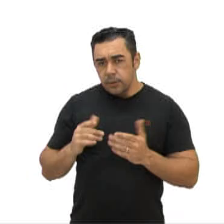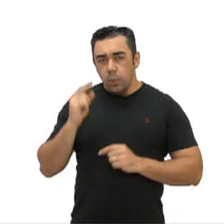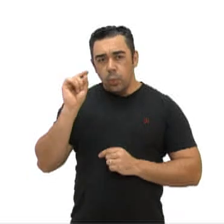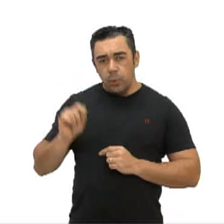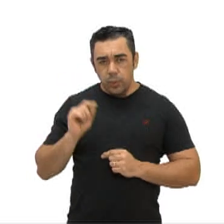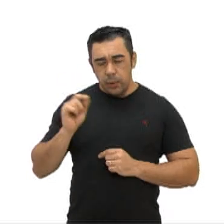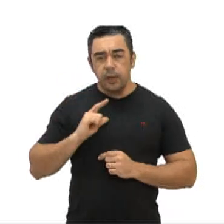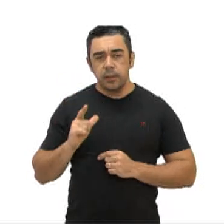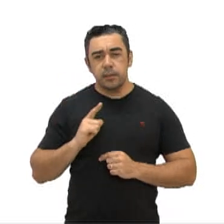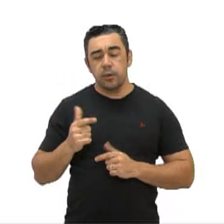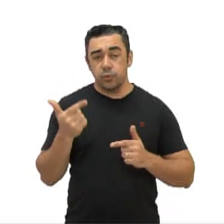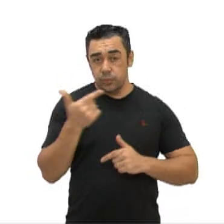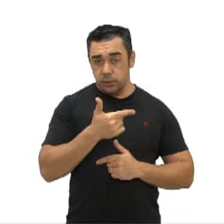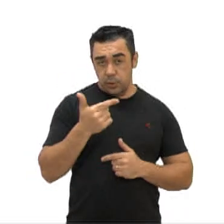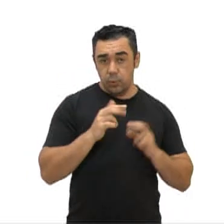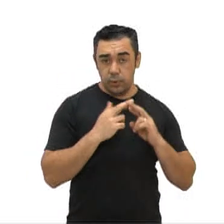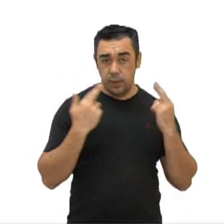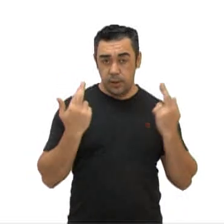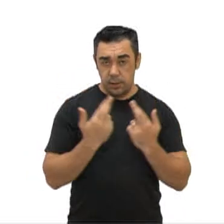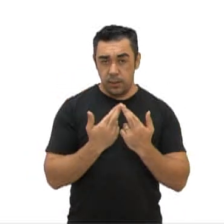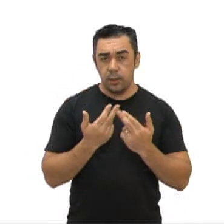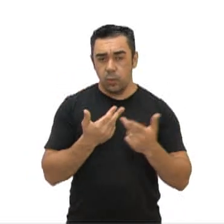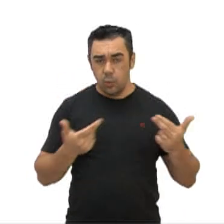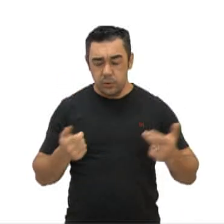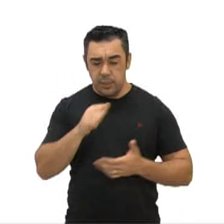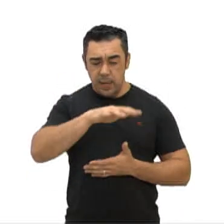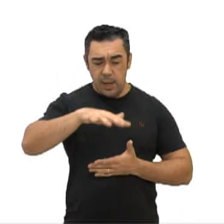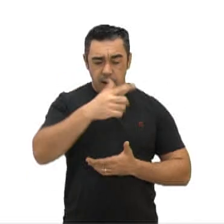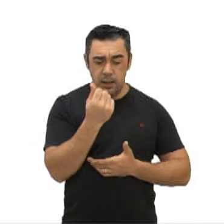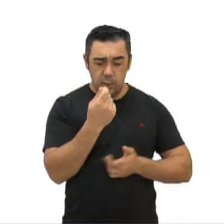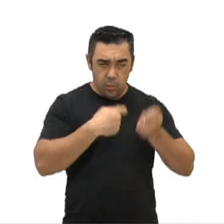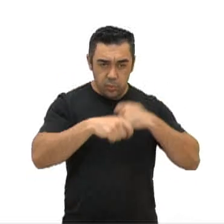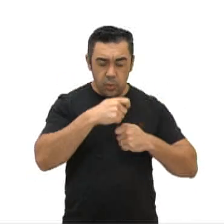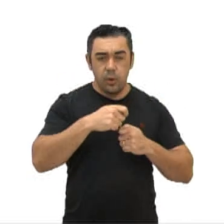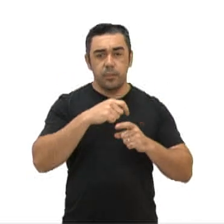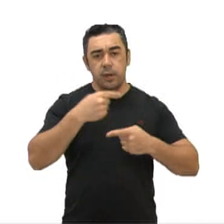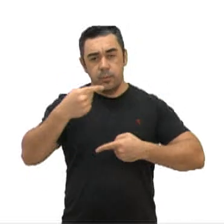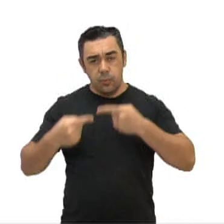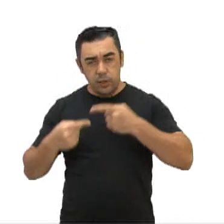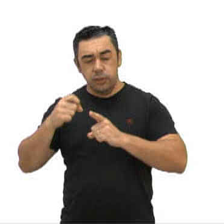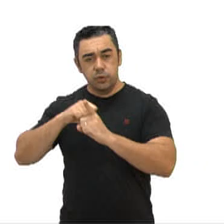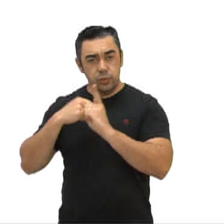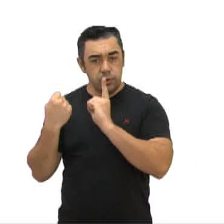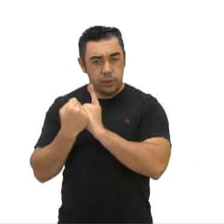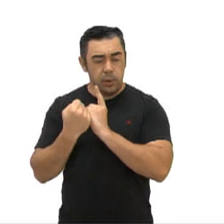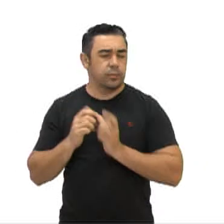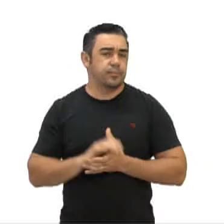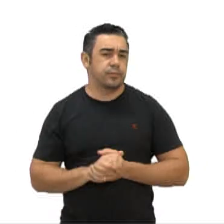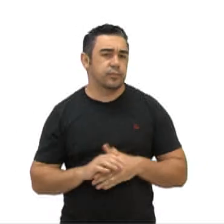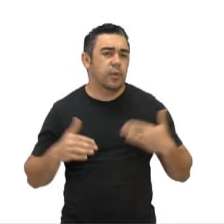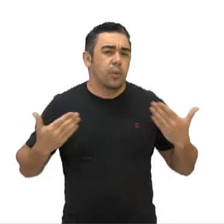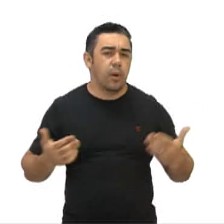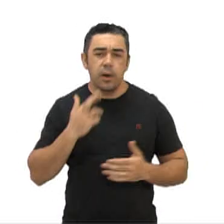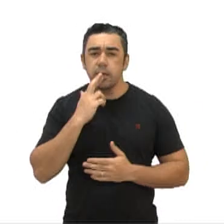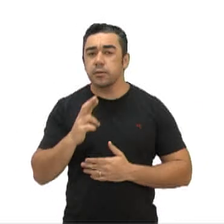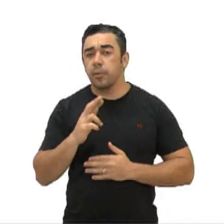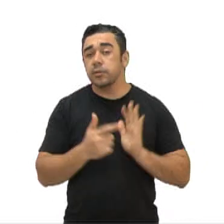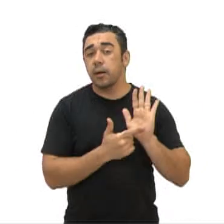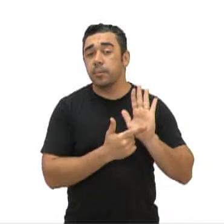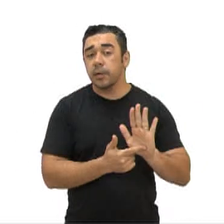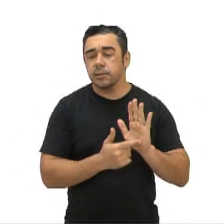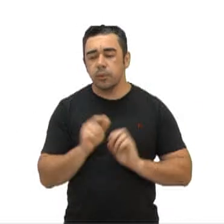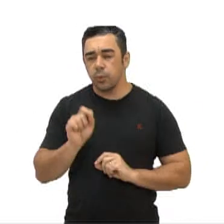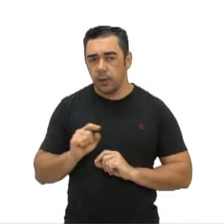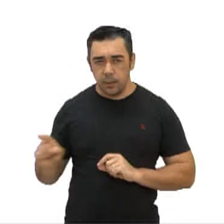né, durante o Segundo Reinado as questões econômicas, políticas e sociais, qual é a alternativa que apresenta